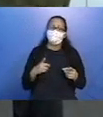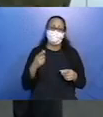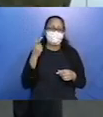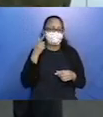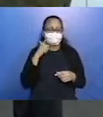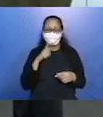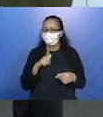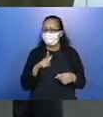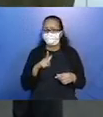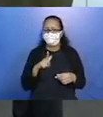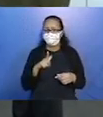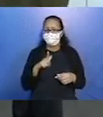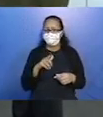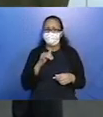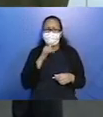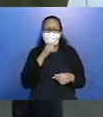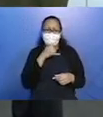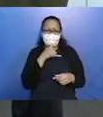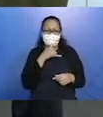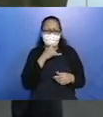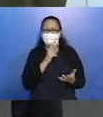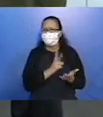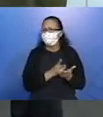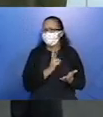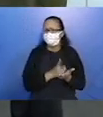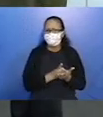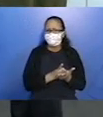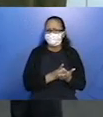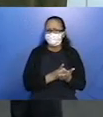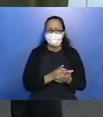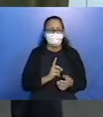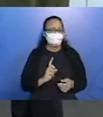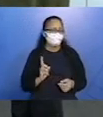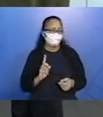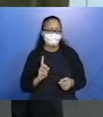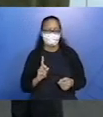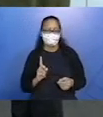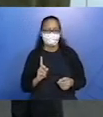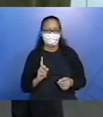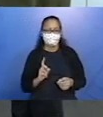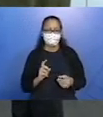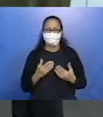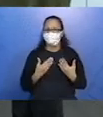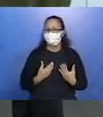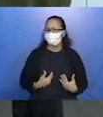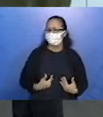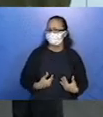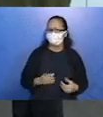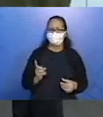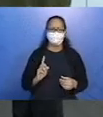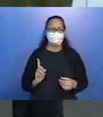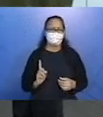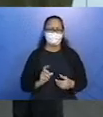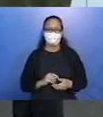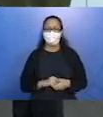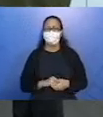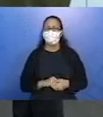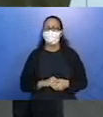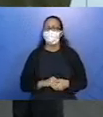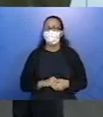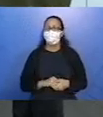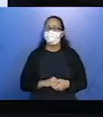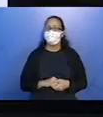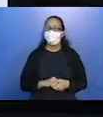não vai ficar triste para o resto da vida. Assim como você não vai ficar cansado para o resto da vida, tá bom?